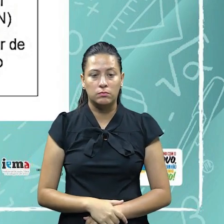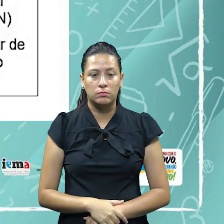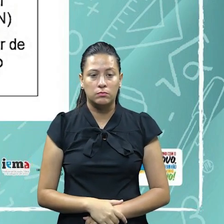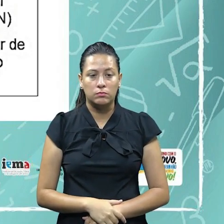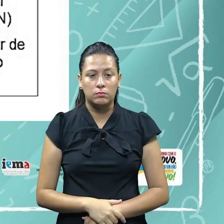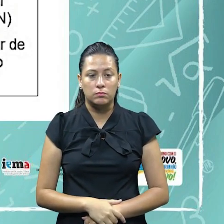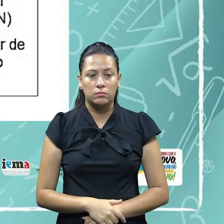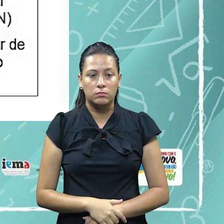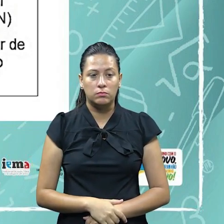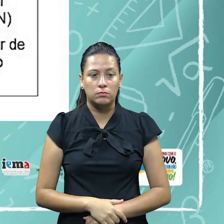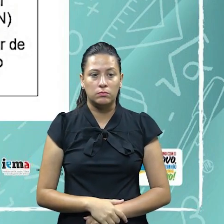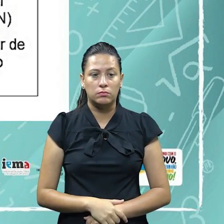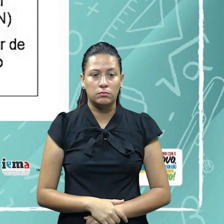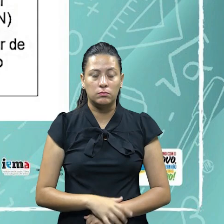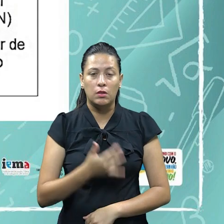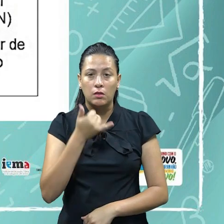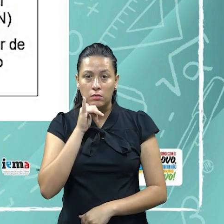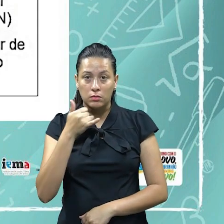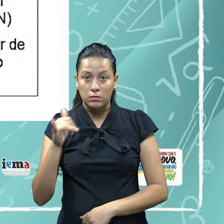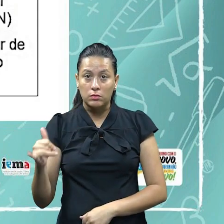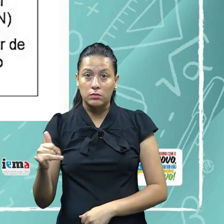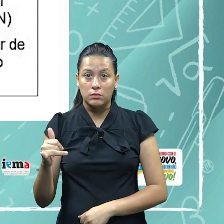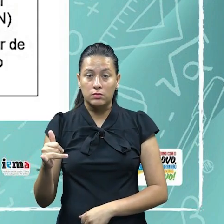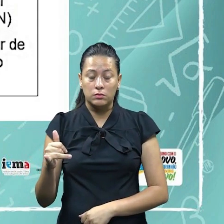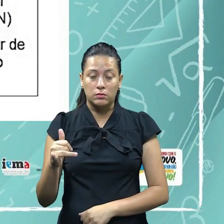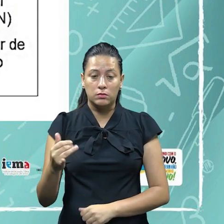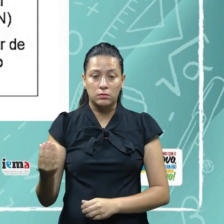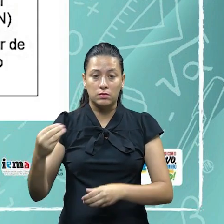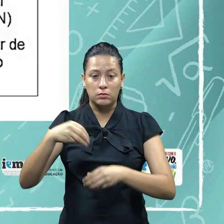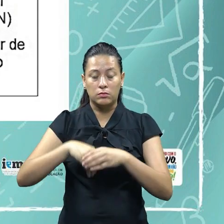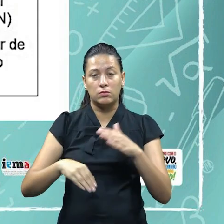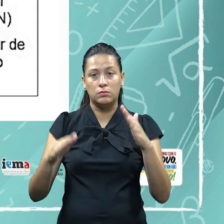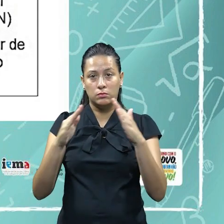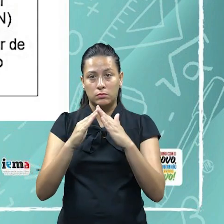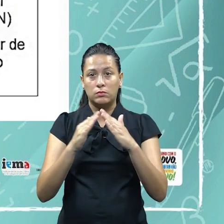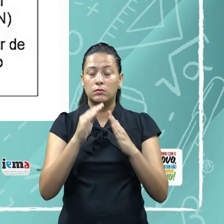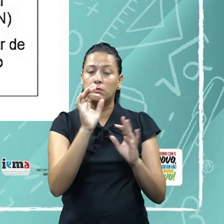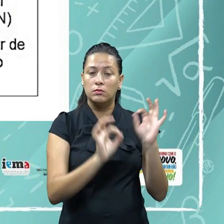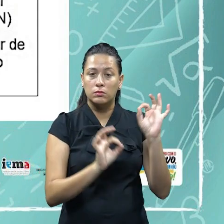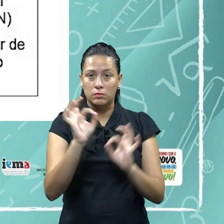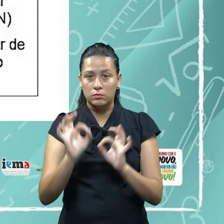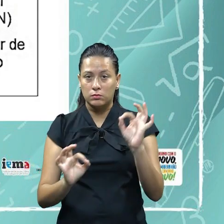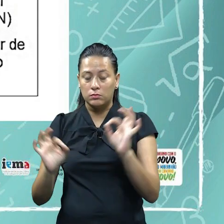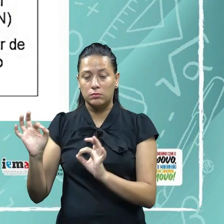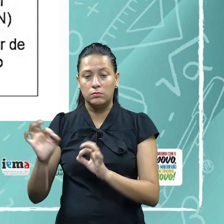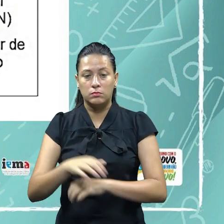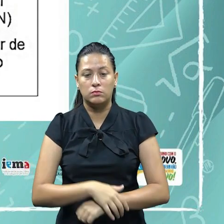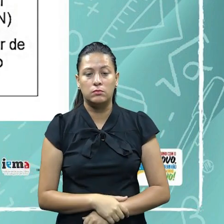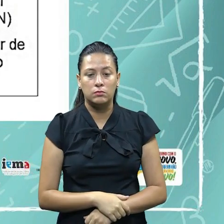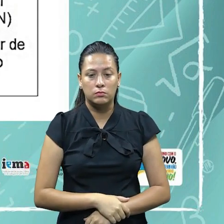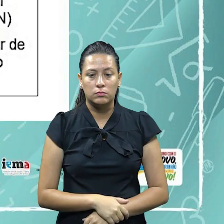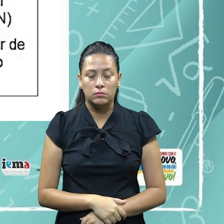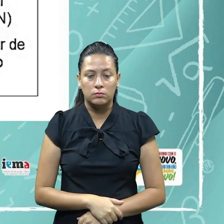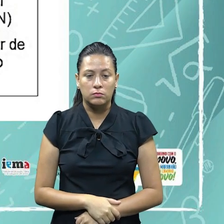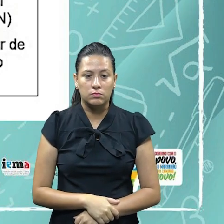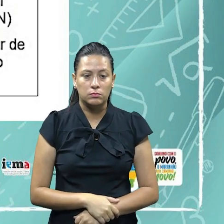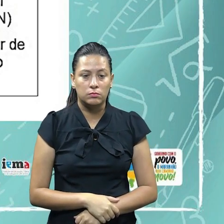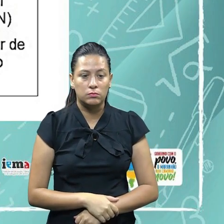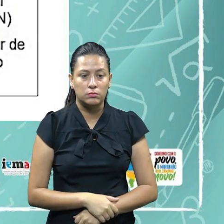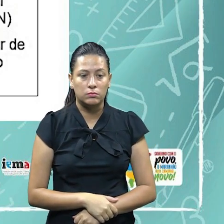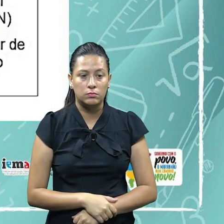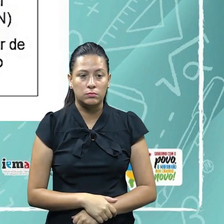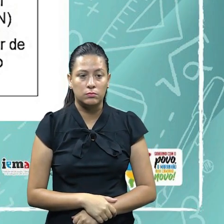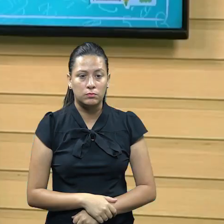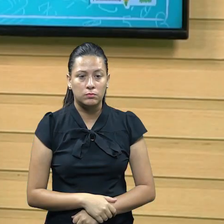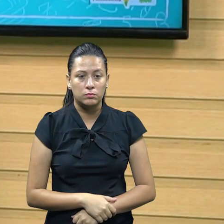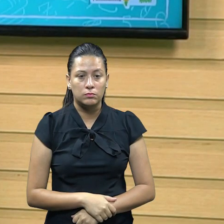eletrodo passando por toda a residência, também juntando todas as massas, e aí fazendo aterramento lá no